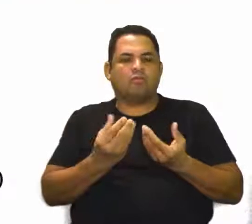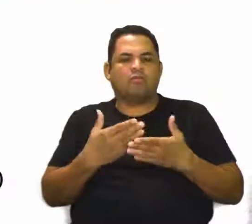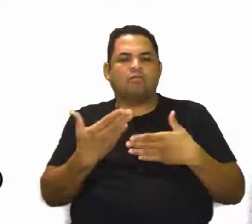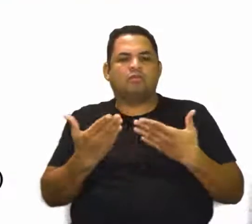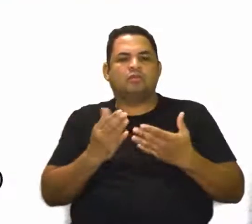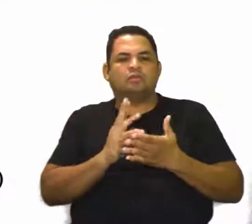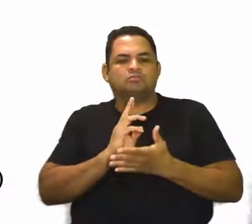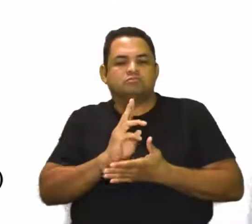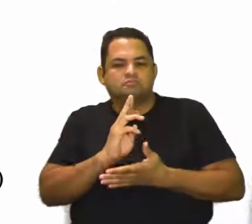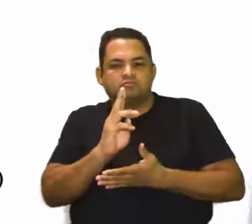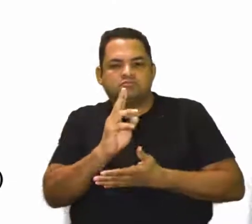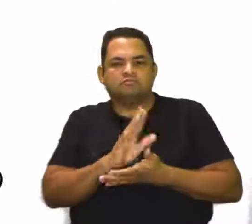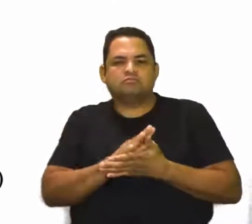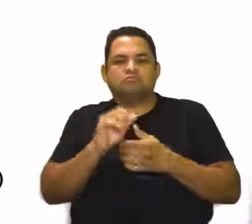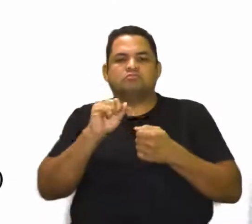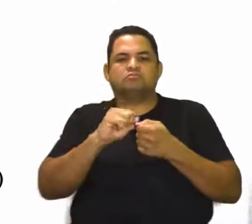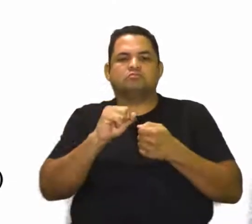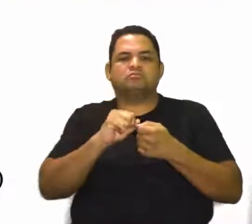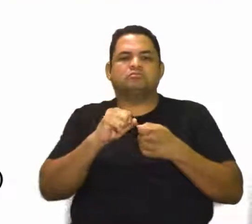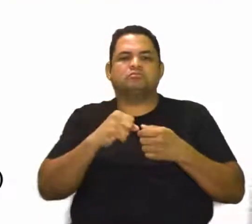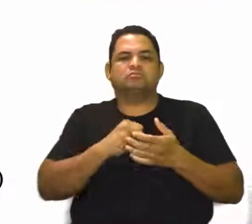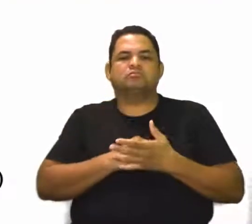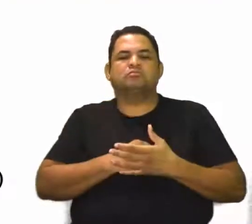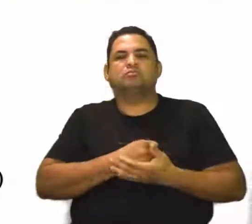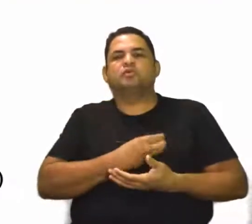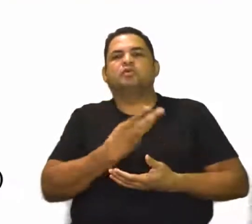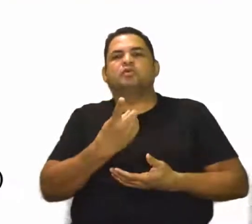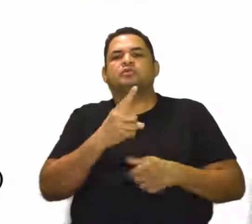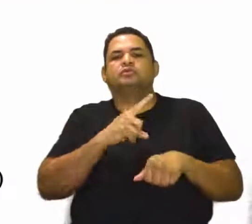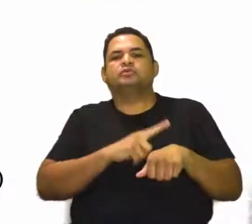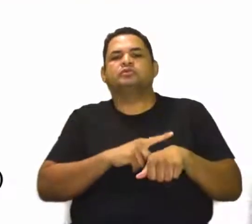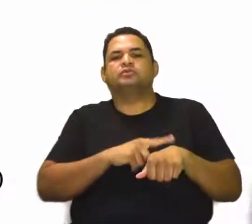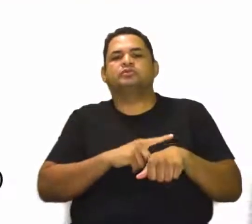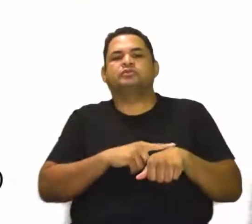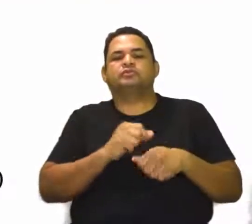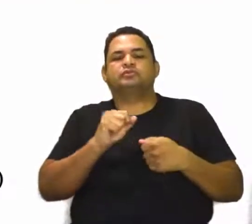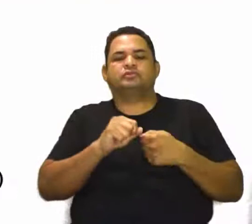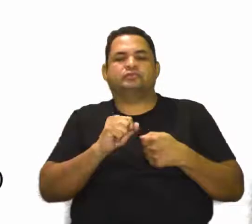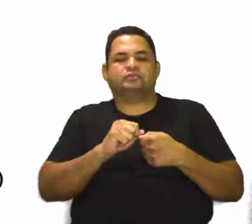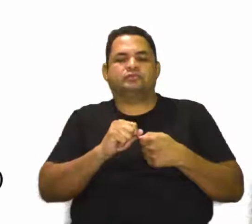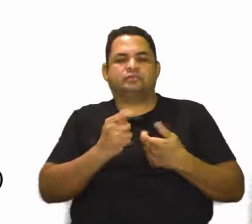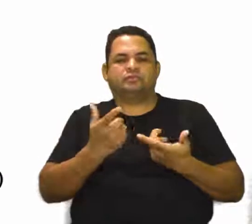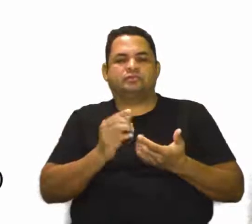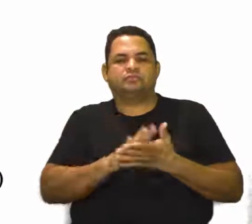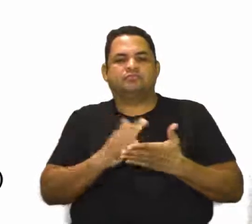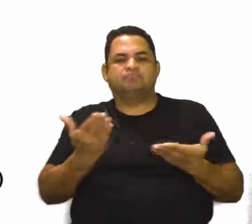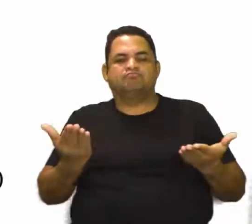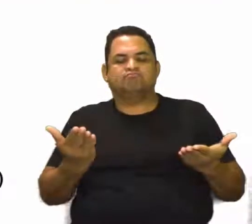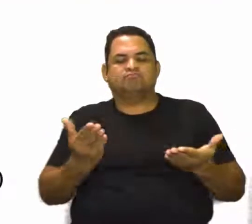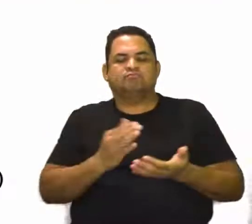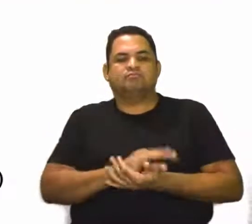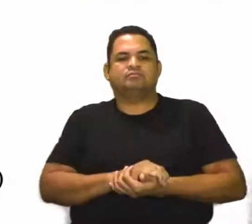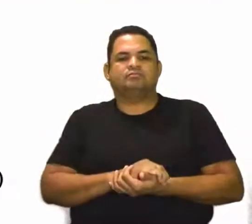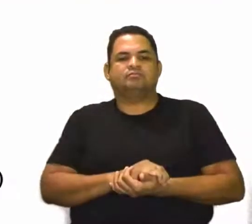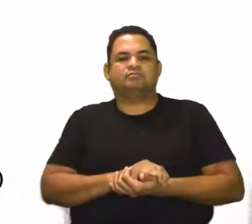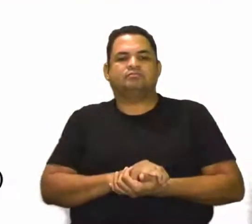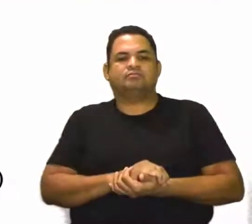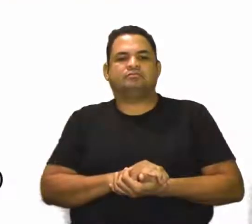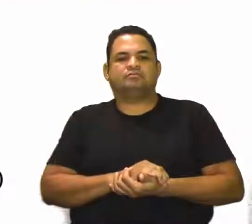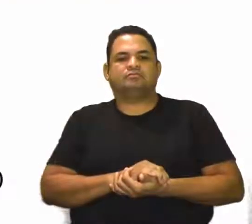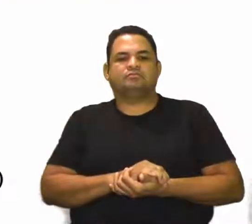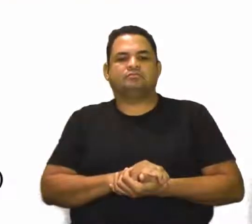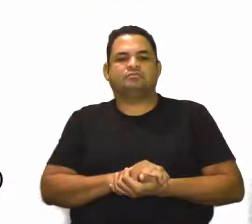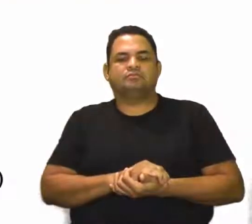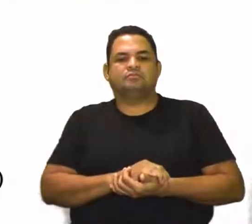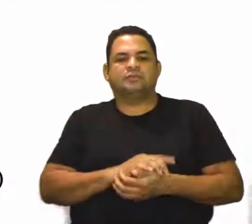que é a frequência que eu vou fazer, quantos minutos eu vou fazer. Então, eu tenho que ter essa dosagem inicial. As